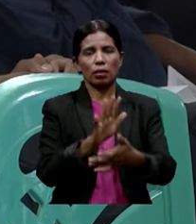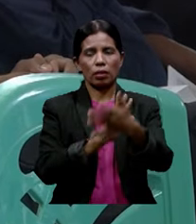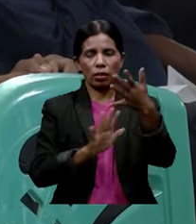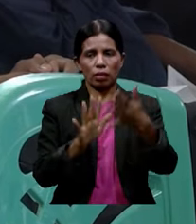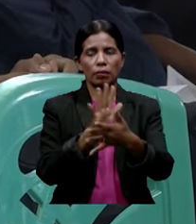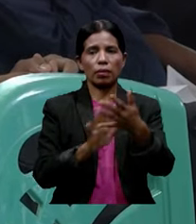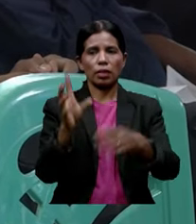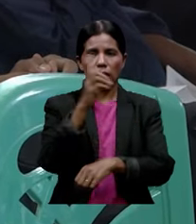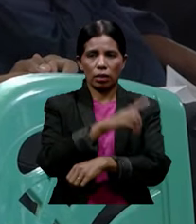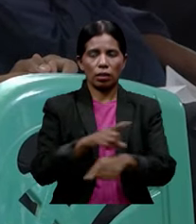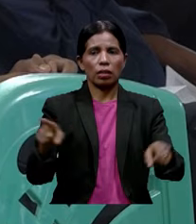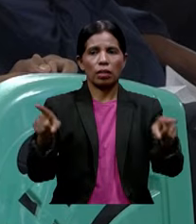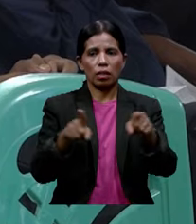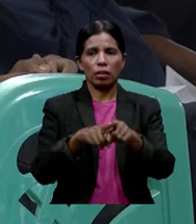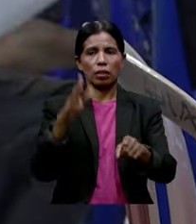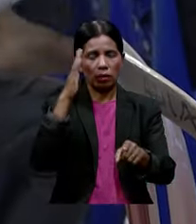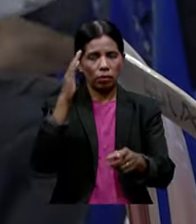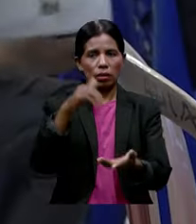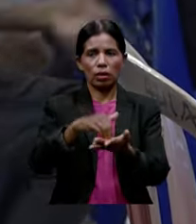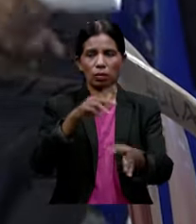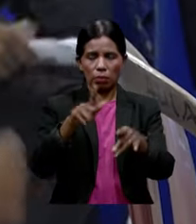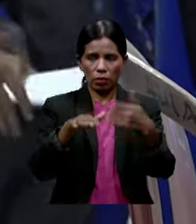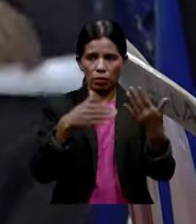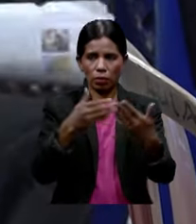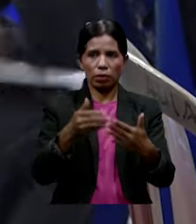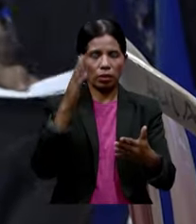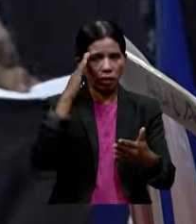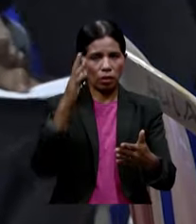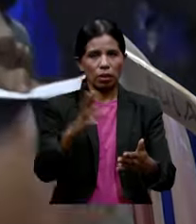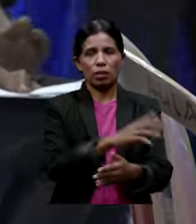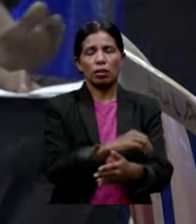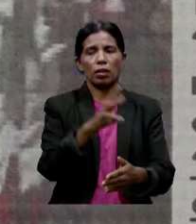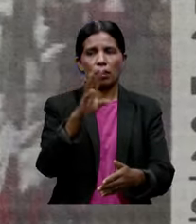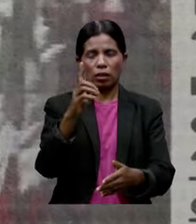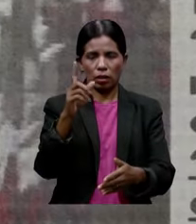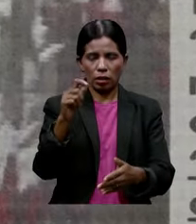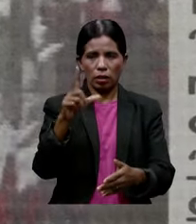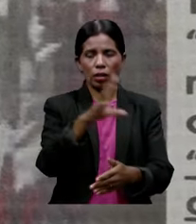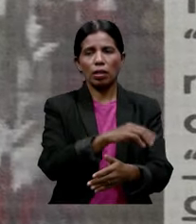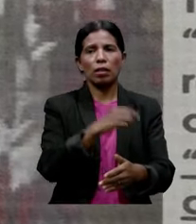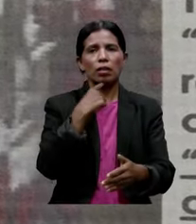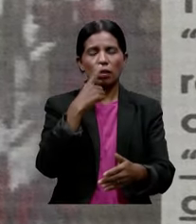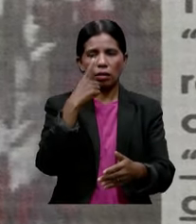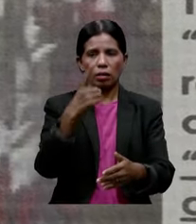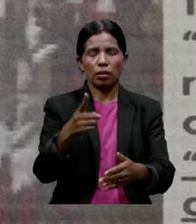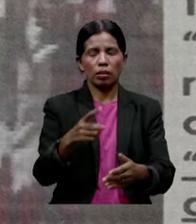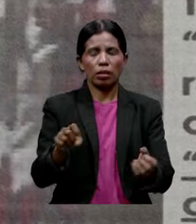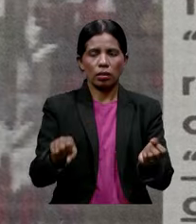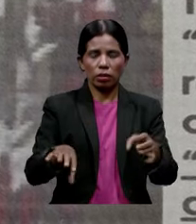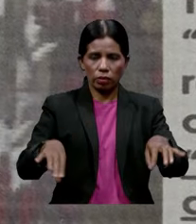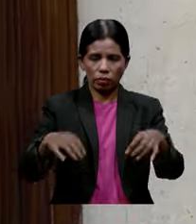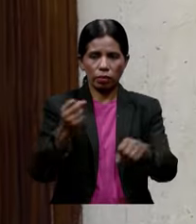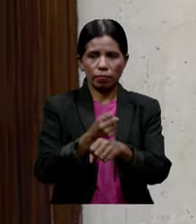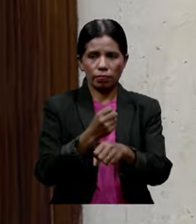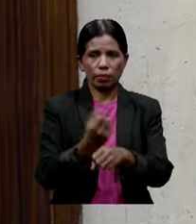né, sem nessa reflexão da sociedade Hutu, a tu reconhece a República Democrática Árabe Saharawi na luta. Sira